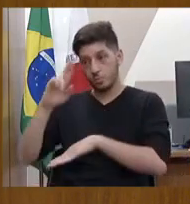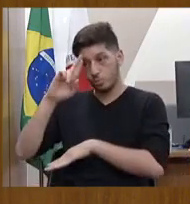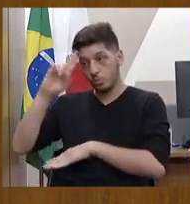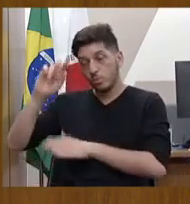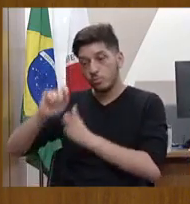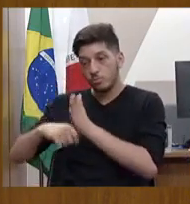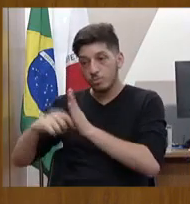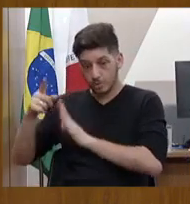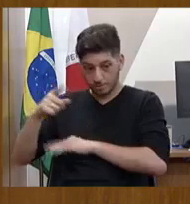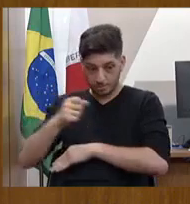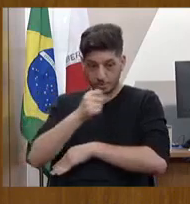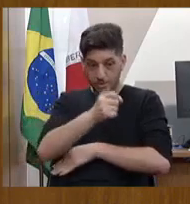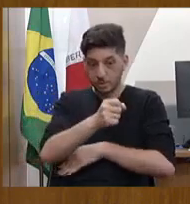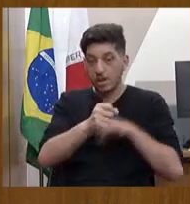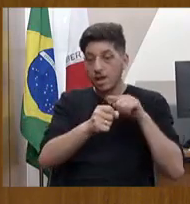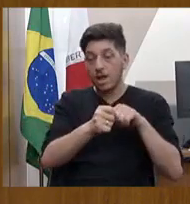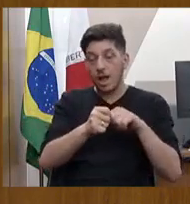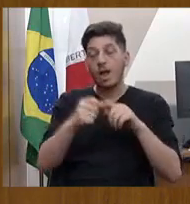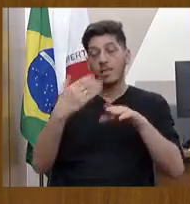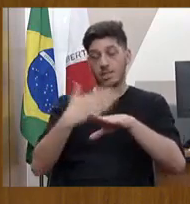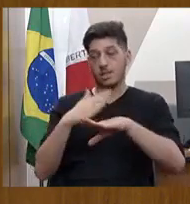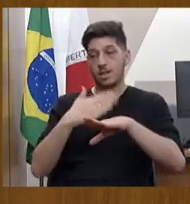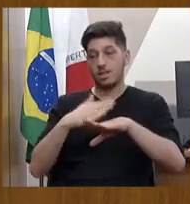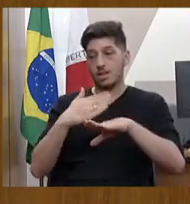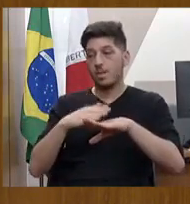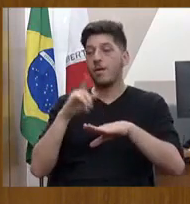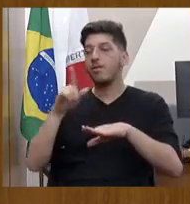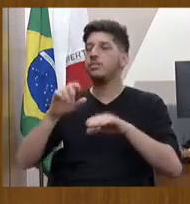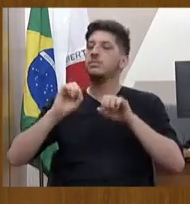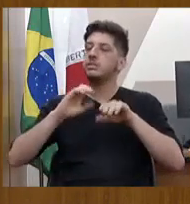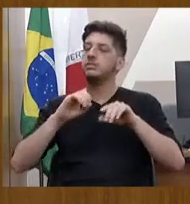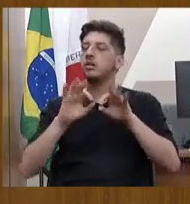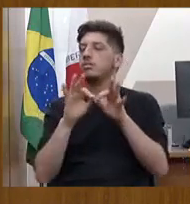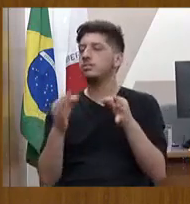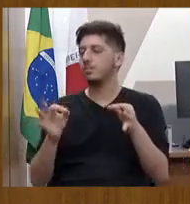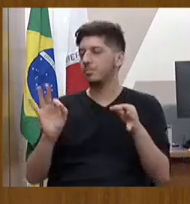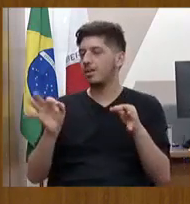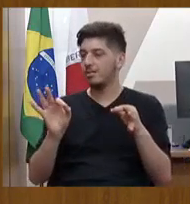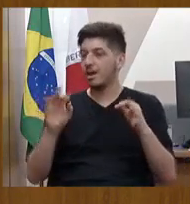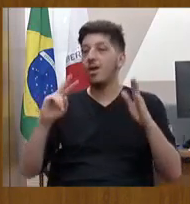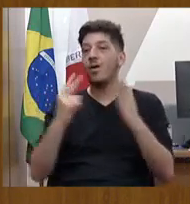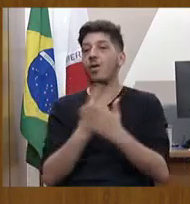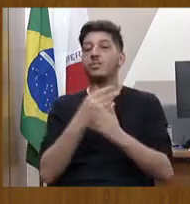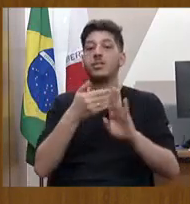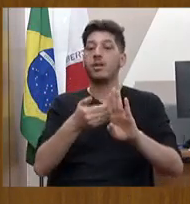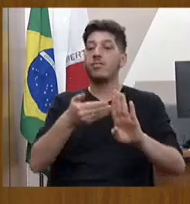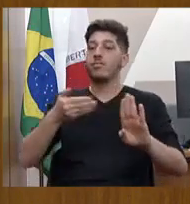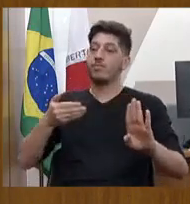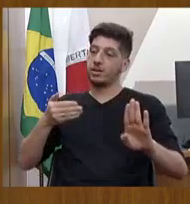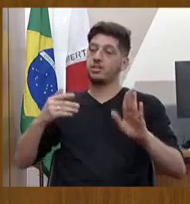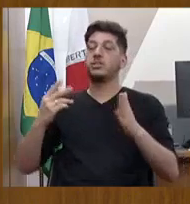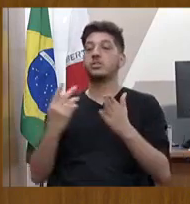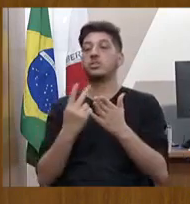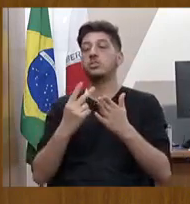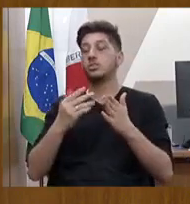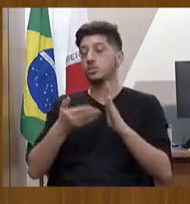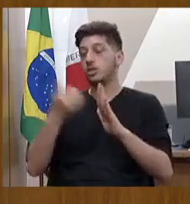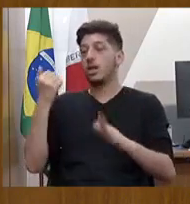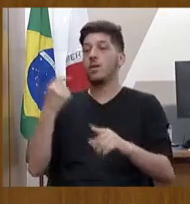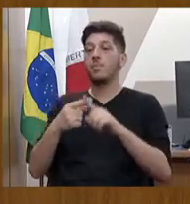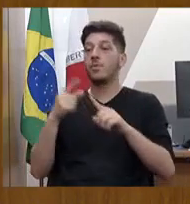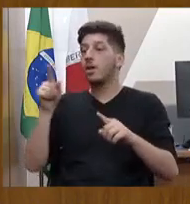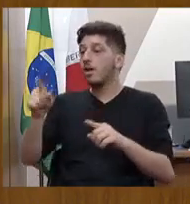com que muitas das vezes aquele treinamento que ele dá por mera formalidade seja afastado pelo Poder Judiciário porque ele submeteu aquele